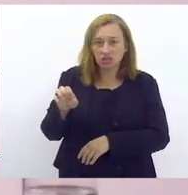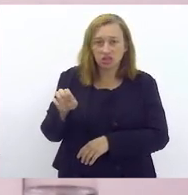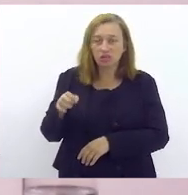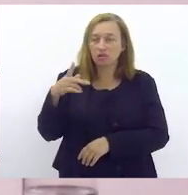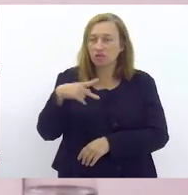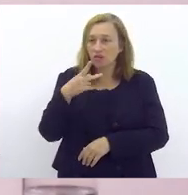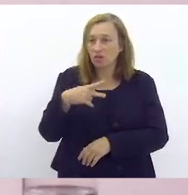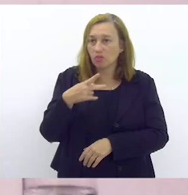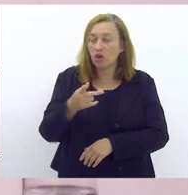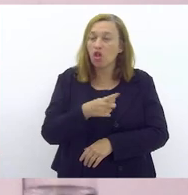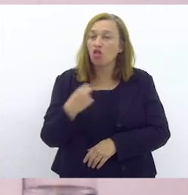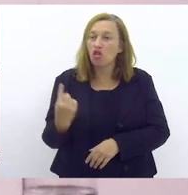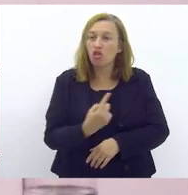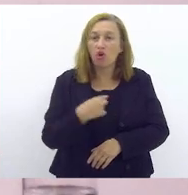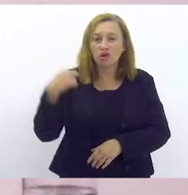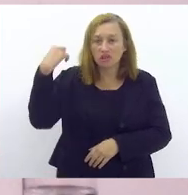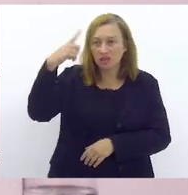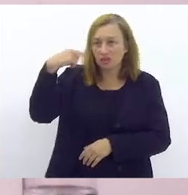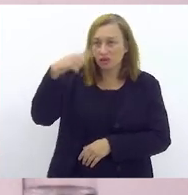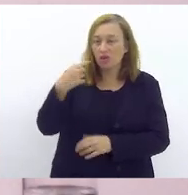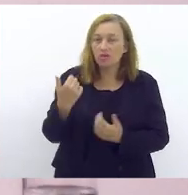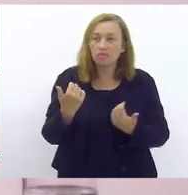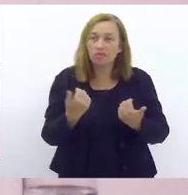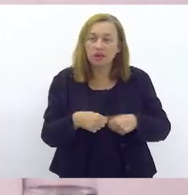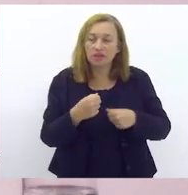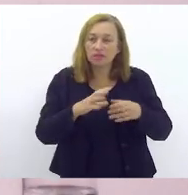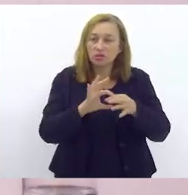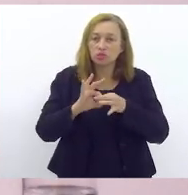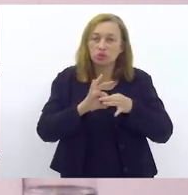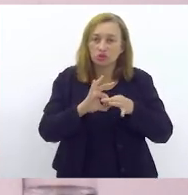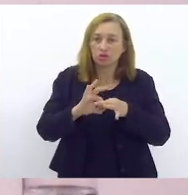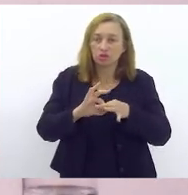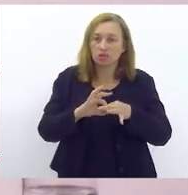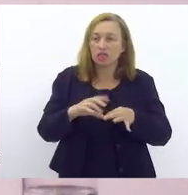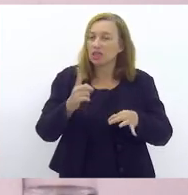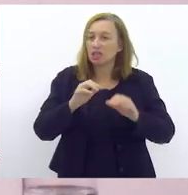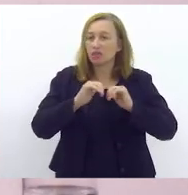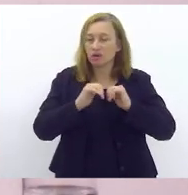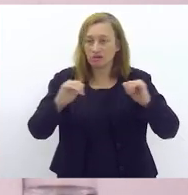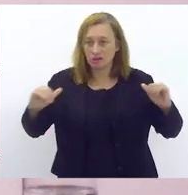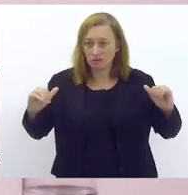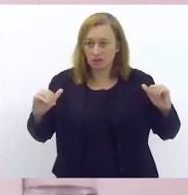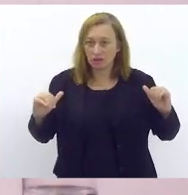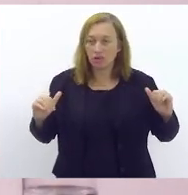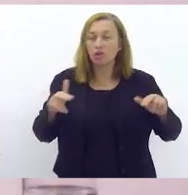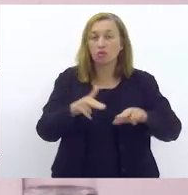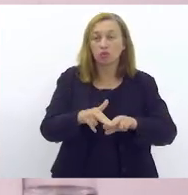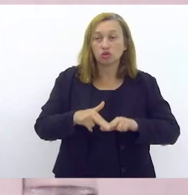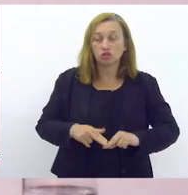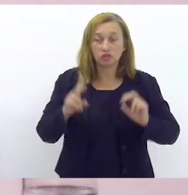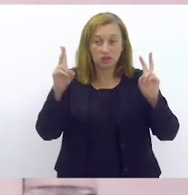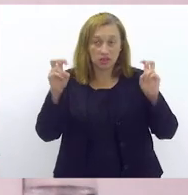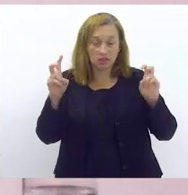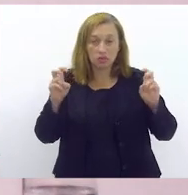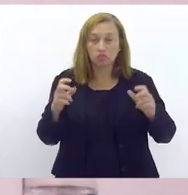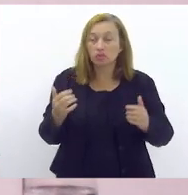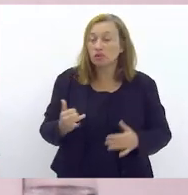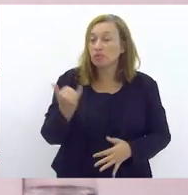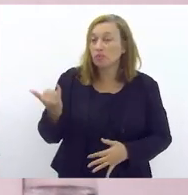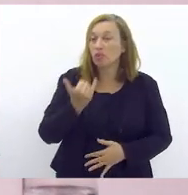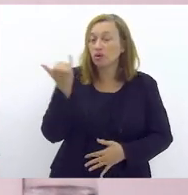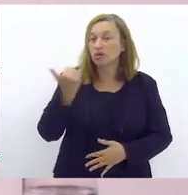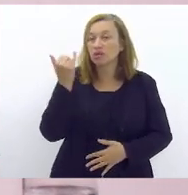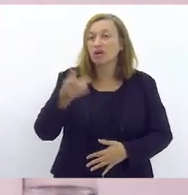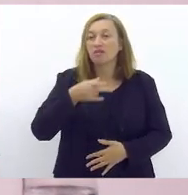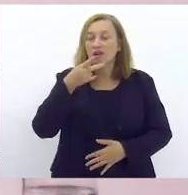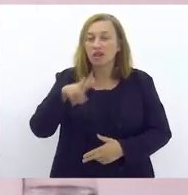falou: nós, advogados, temos que nos unir e não desunir em torno dessa causa. É uma causa nobre. Falei